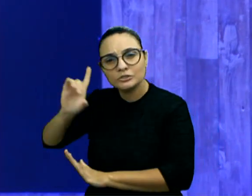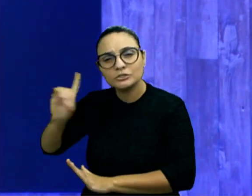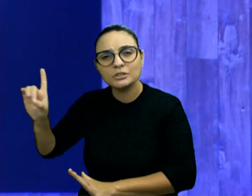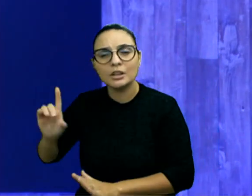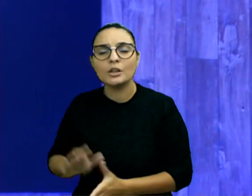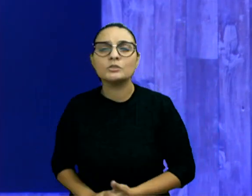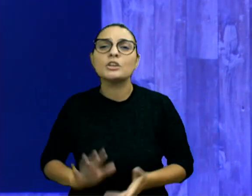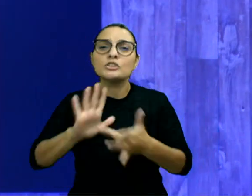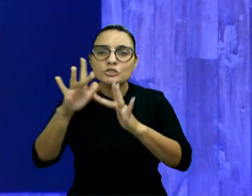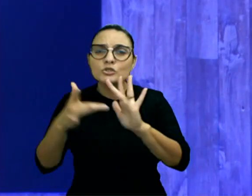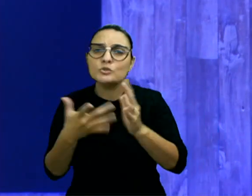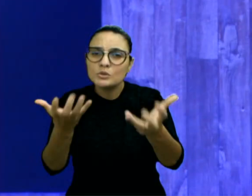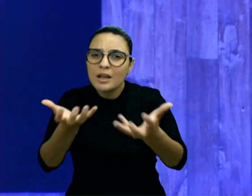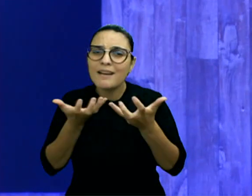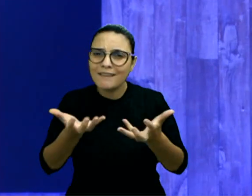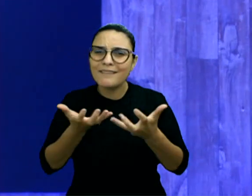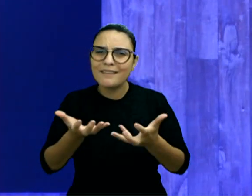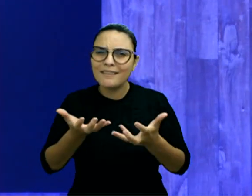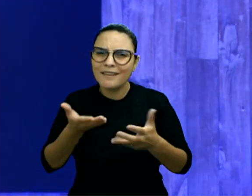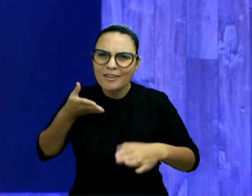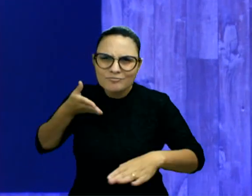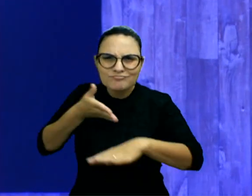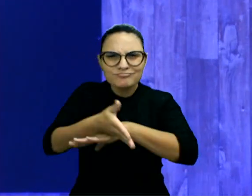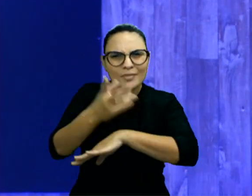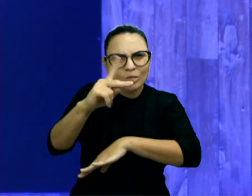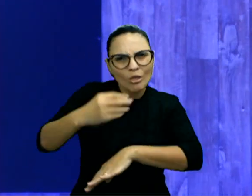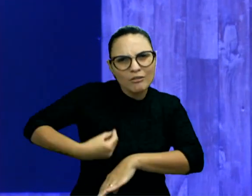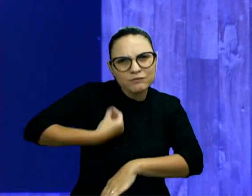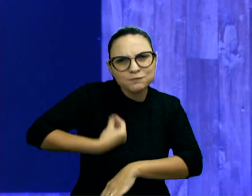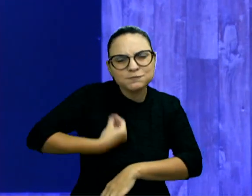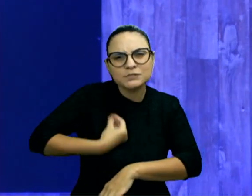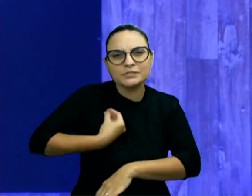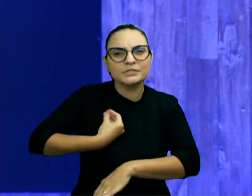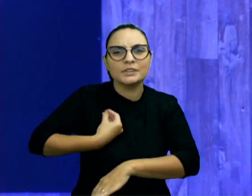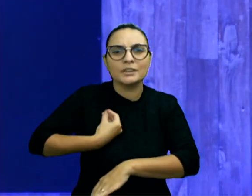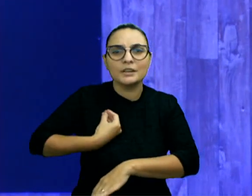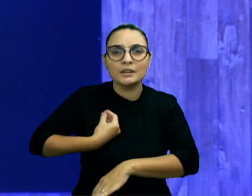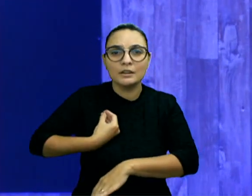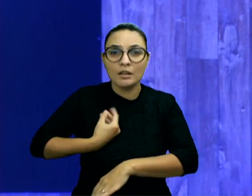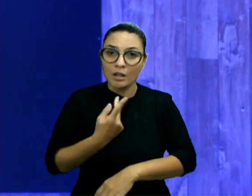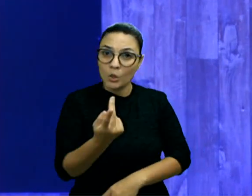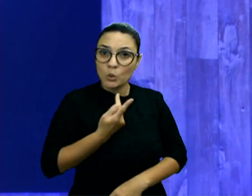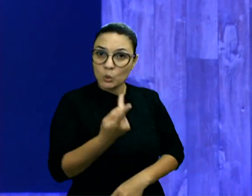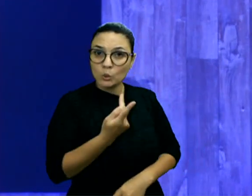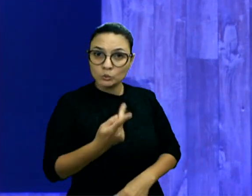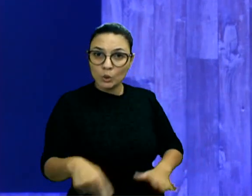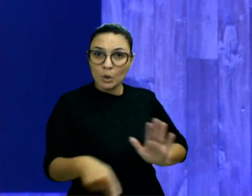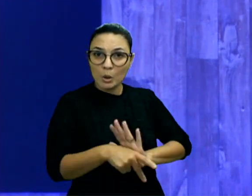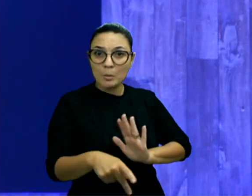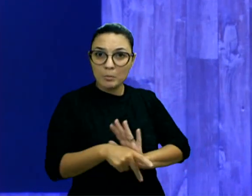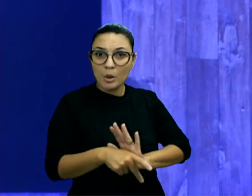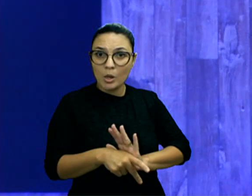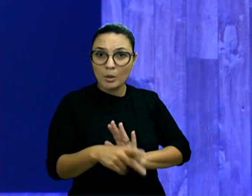quer habitar em você. Você e eu, nós somos o templo do Espírito Santo,